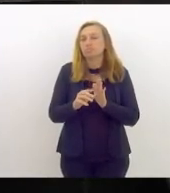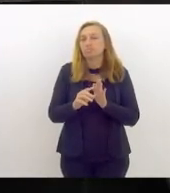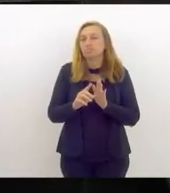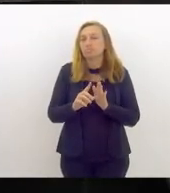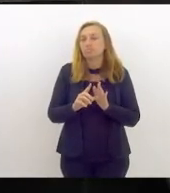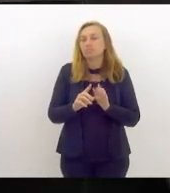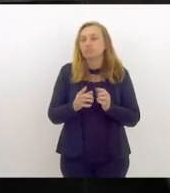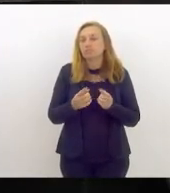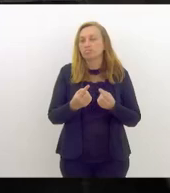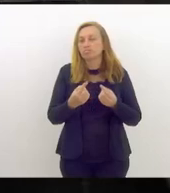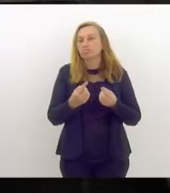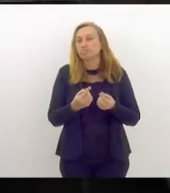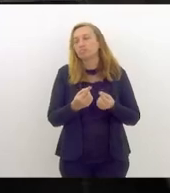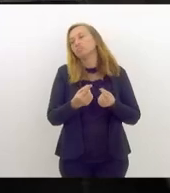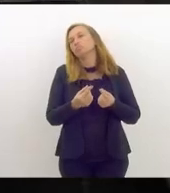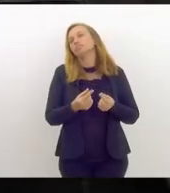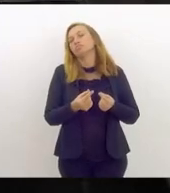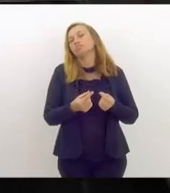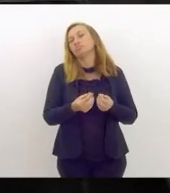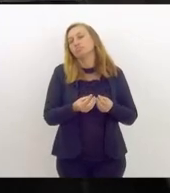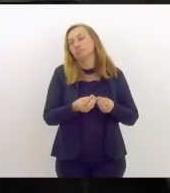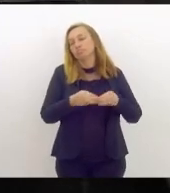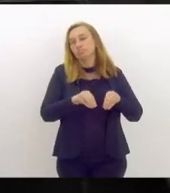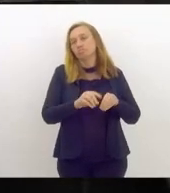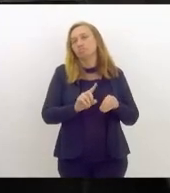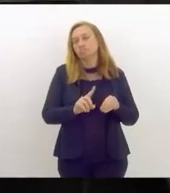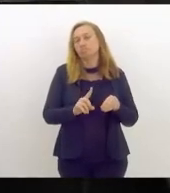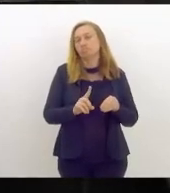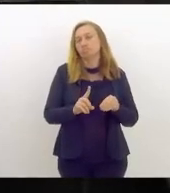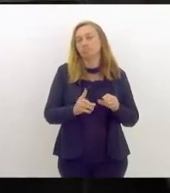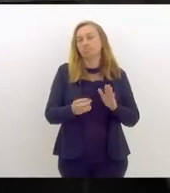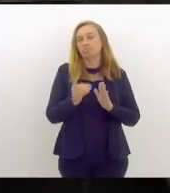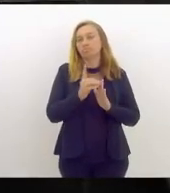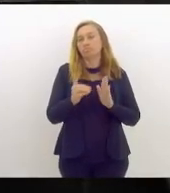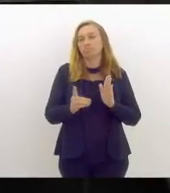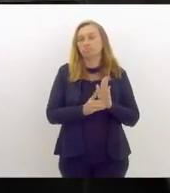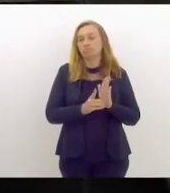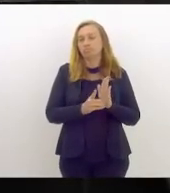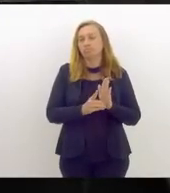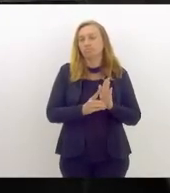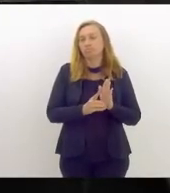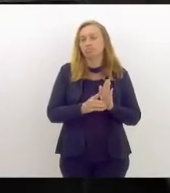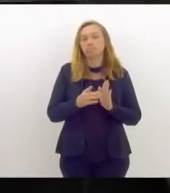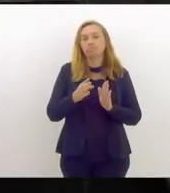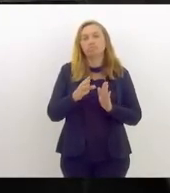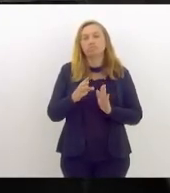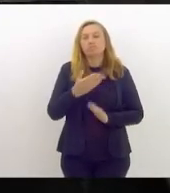do decreto anterior do governador, um decreto sob o número de